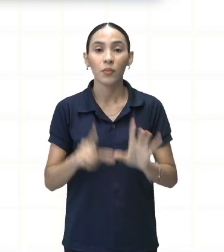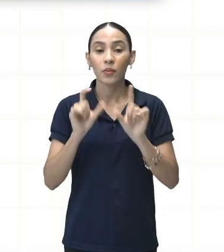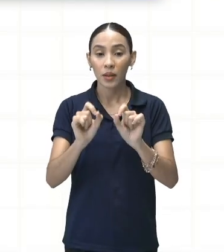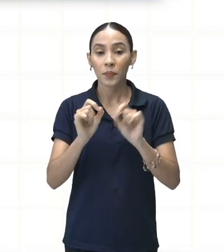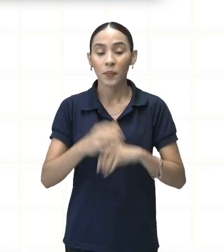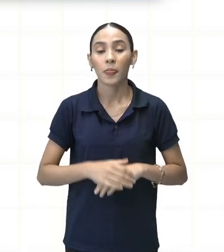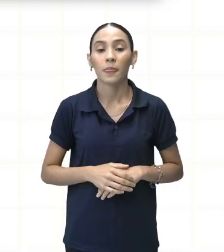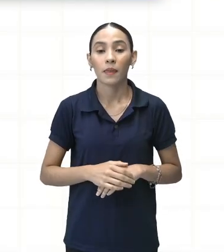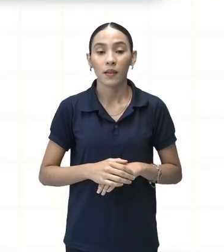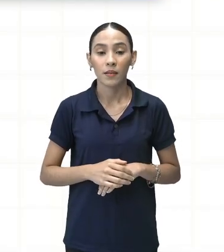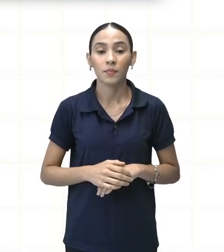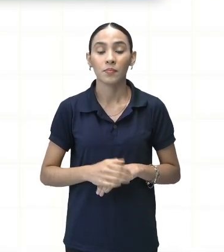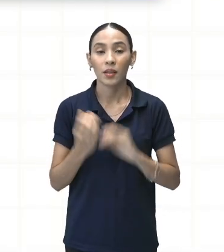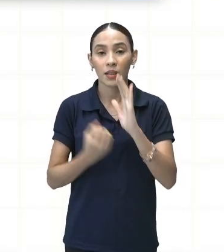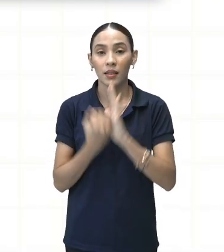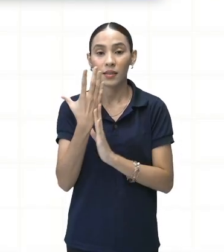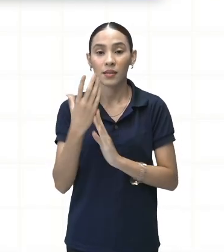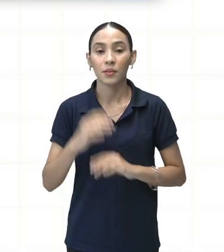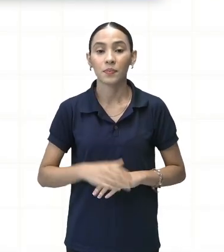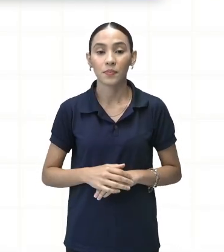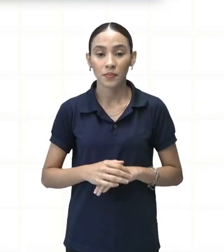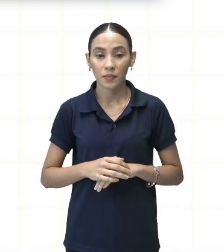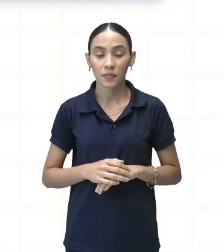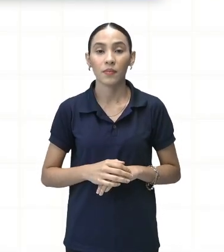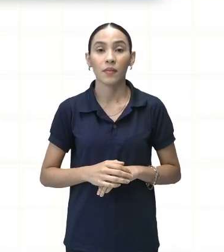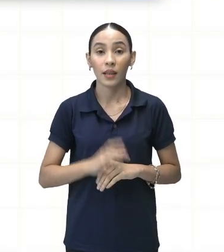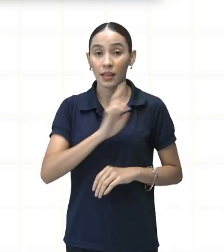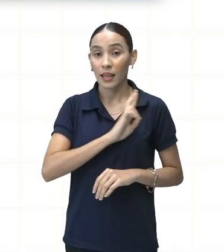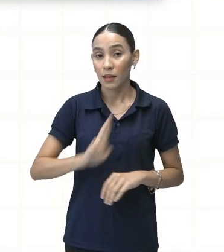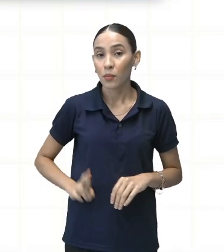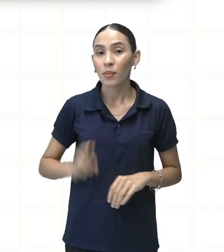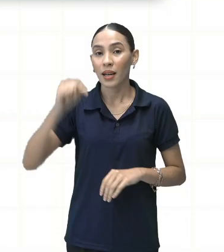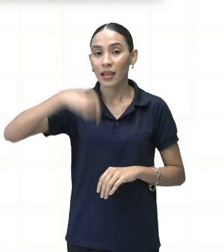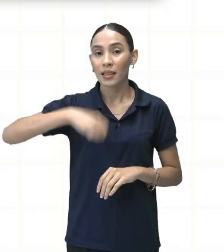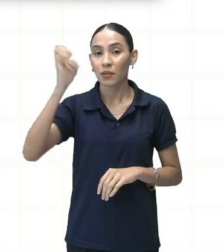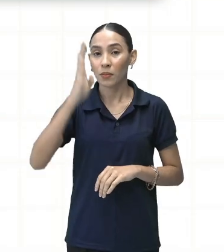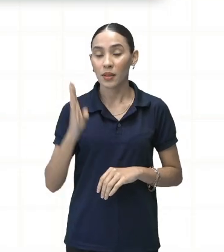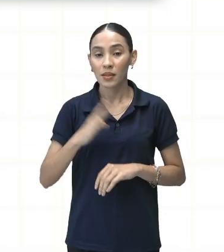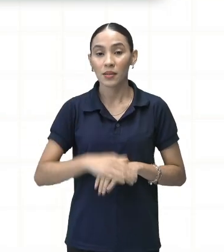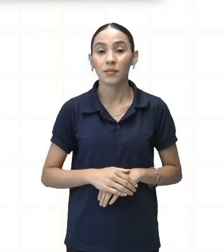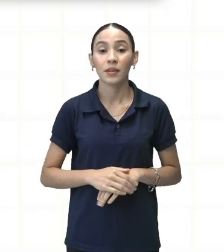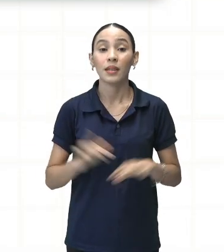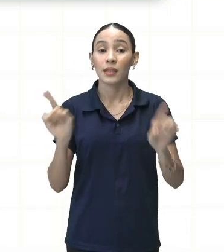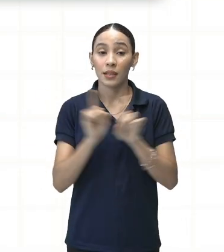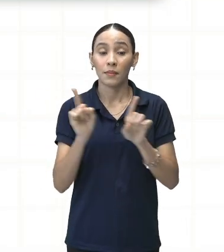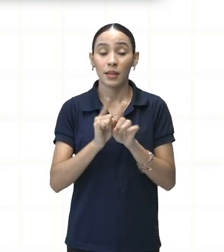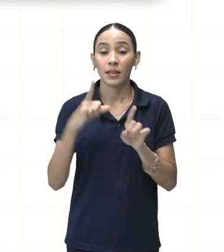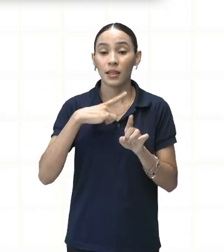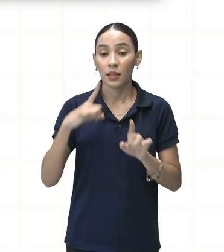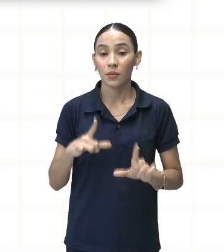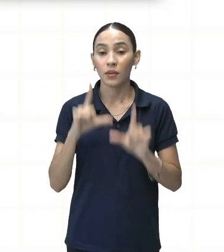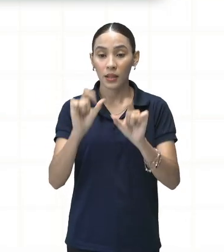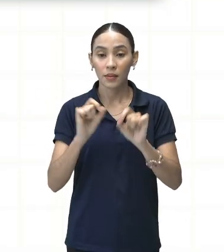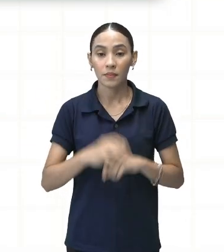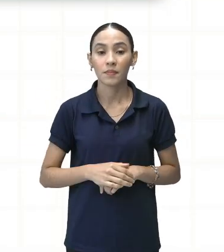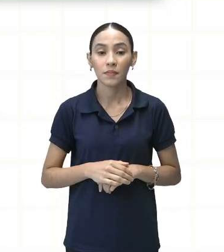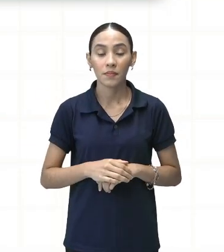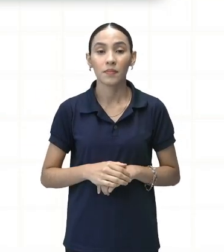questão justamente da implementação da República no Brasil. Há também a